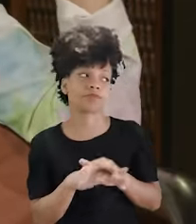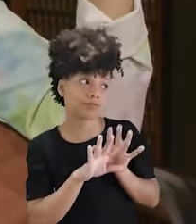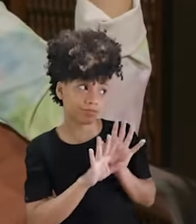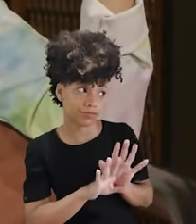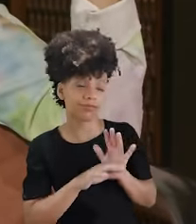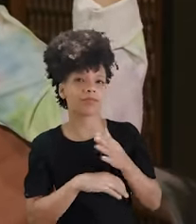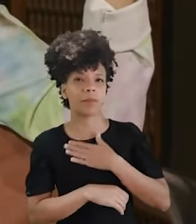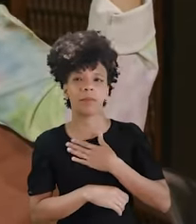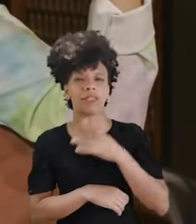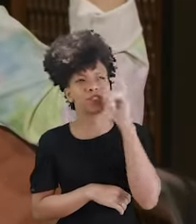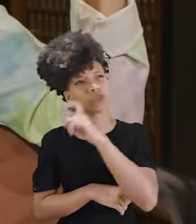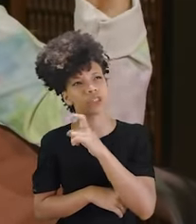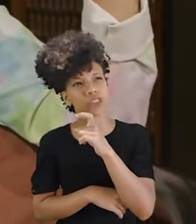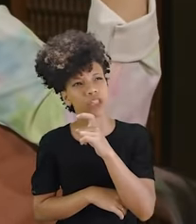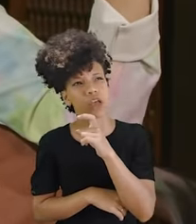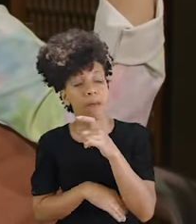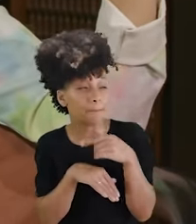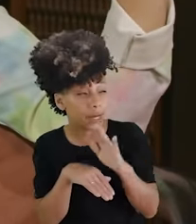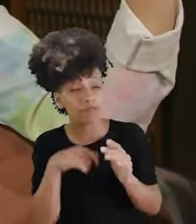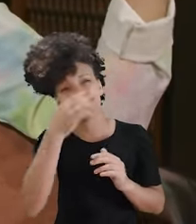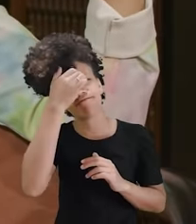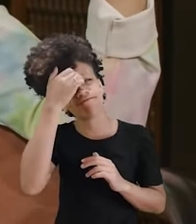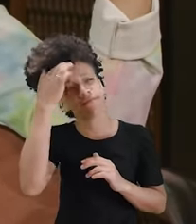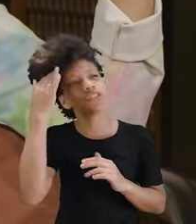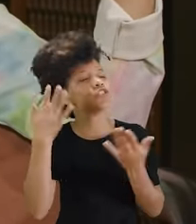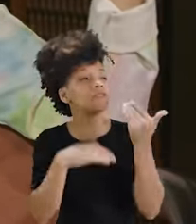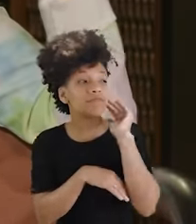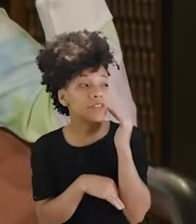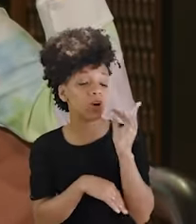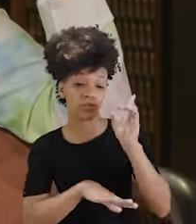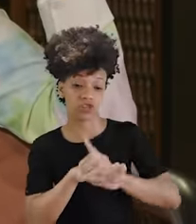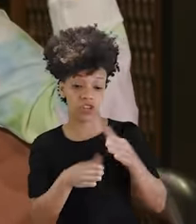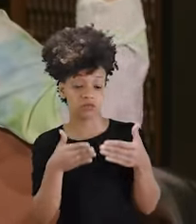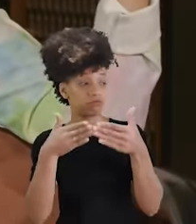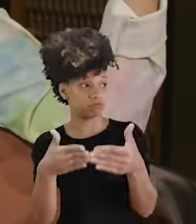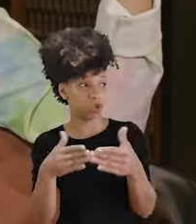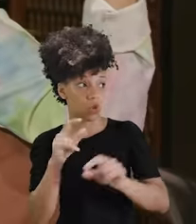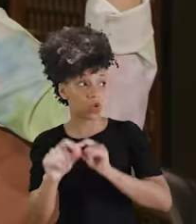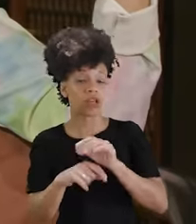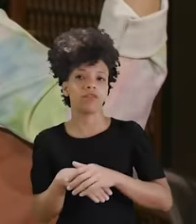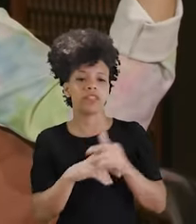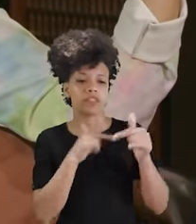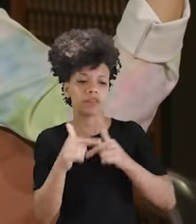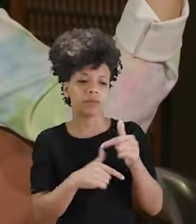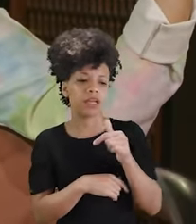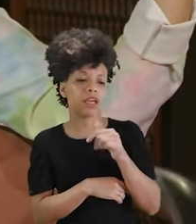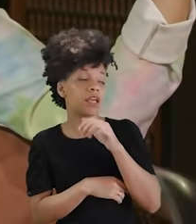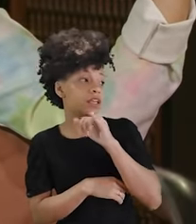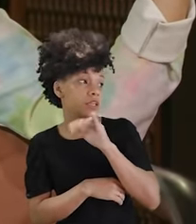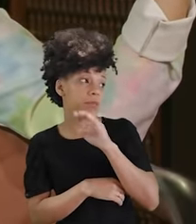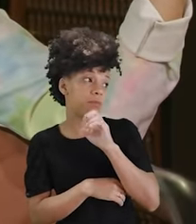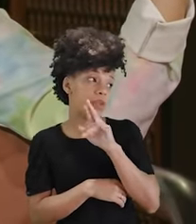acho que para mim é dificuldade maior de conseguir entender como diretora de Cruzeiro foi quando eu